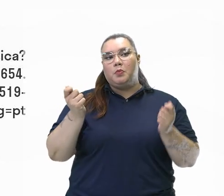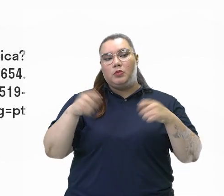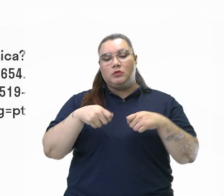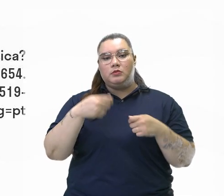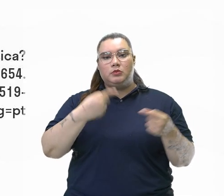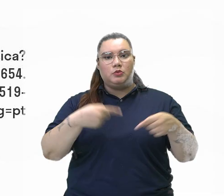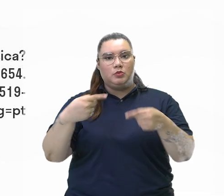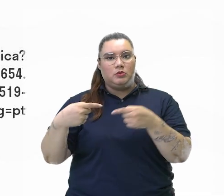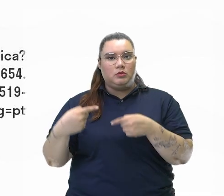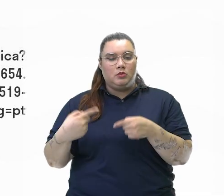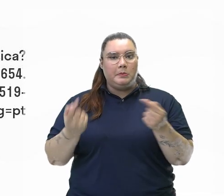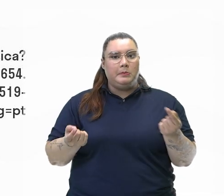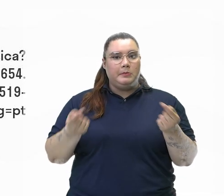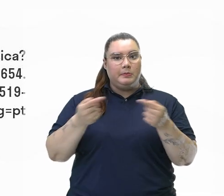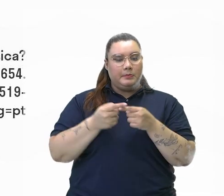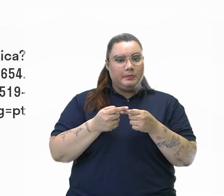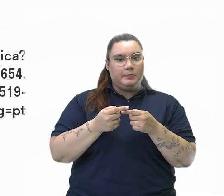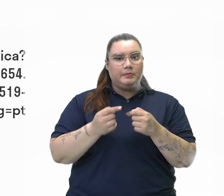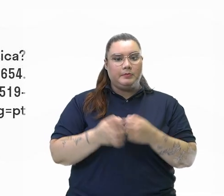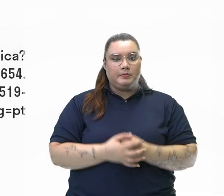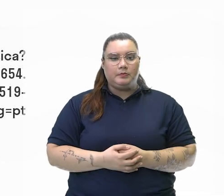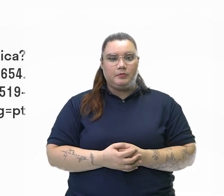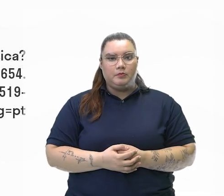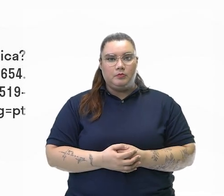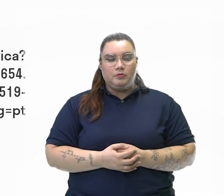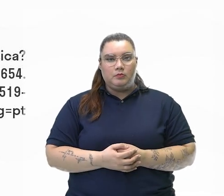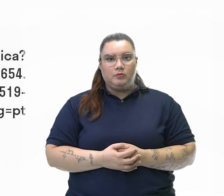questão discutida pela filosofia da física.